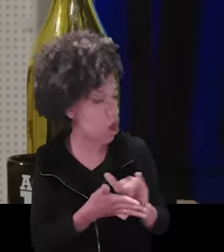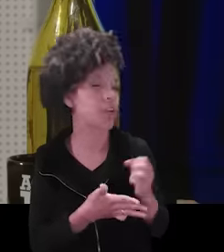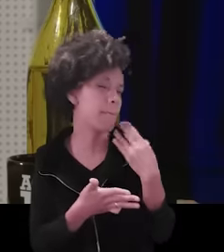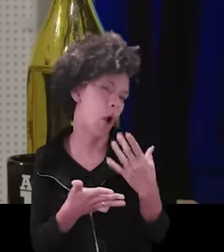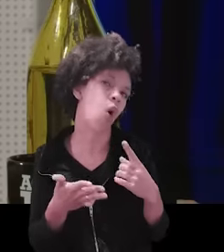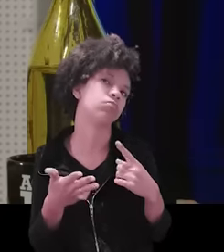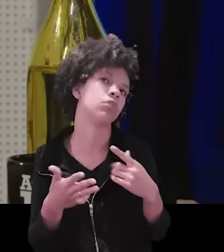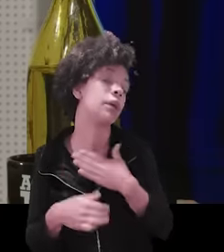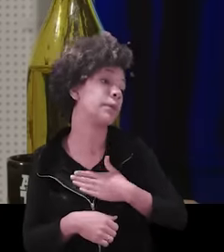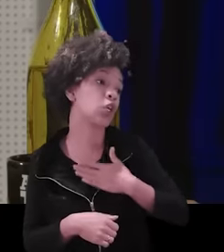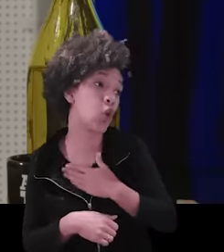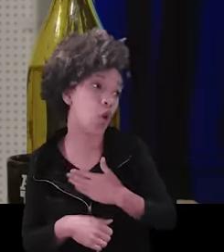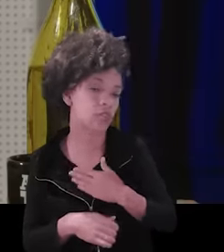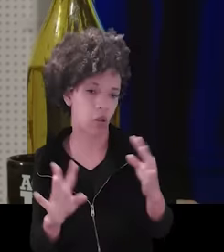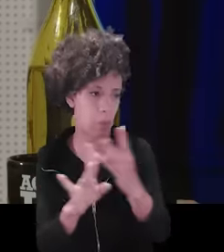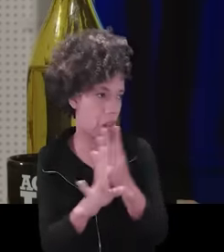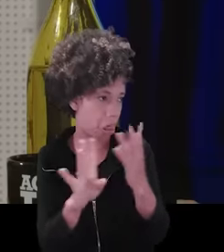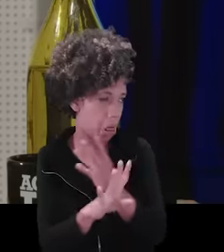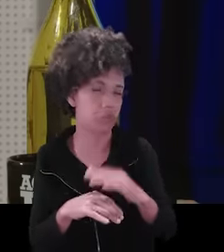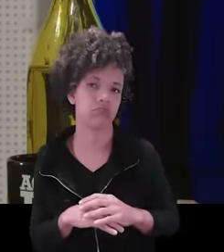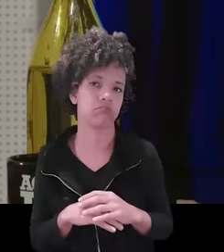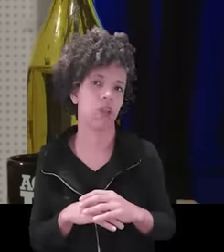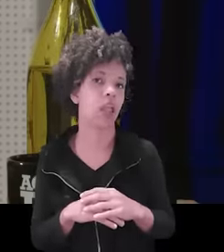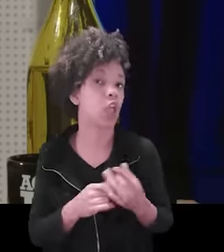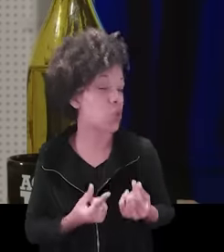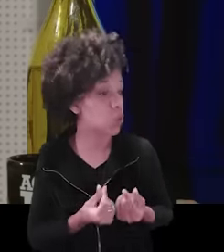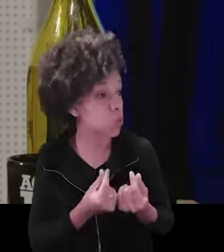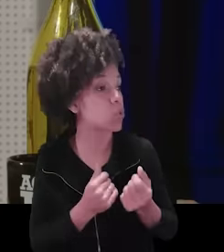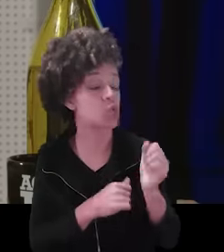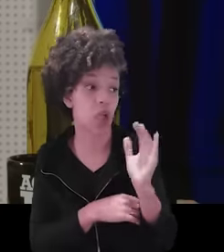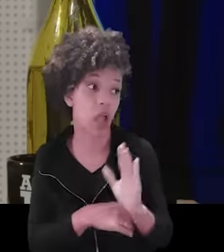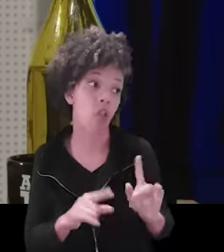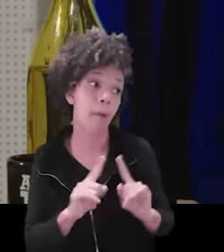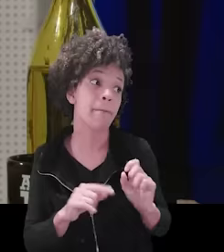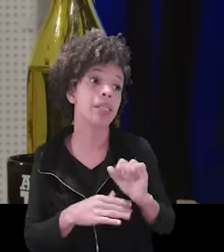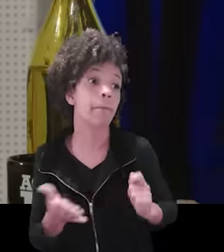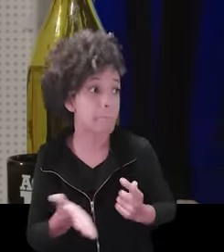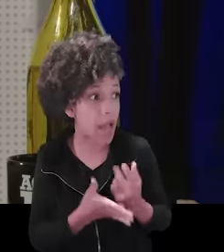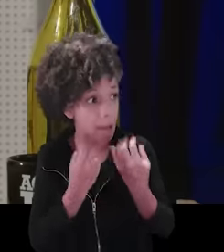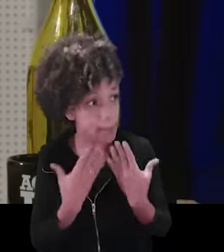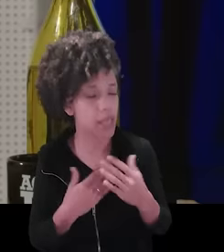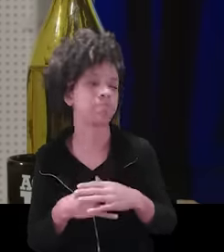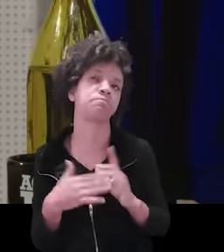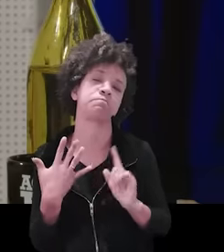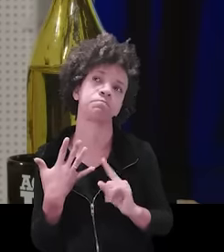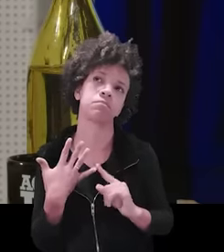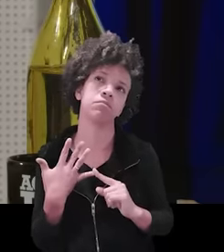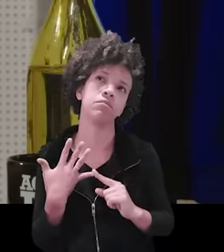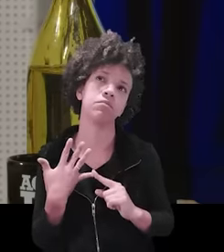York é um lugar muito bom para quem gosta de muvuca sem a um lugar que o custo de vida é alto mais se paga muito